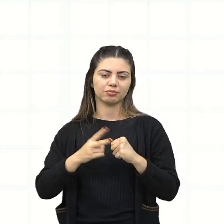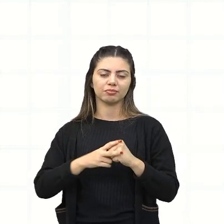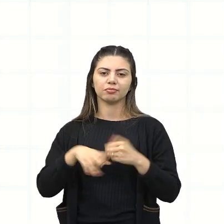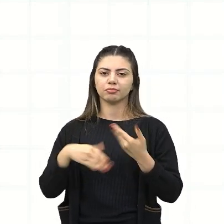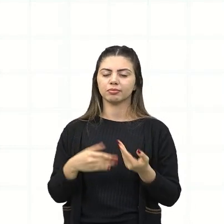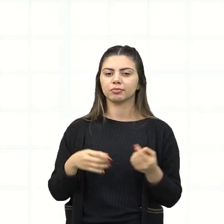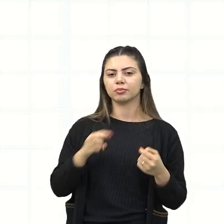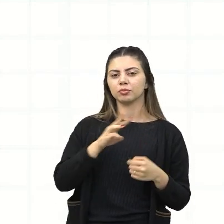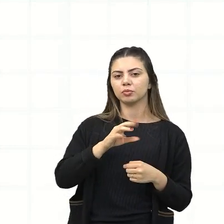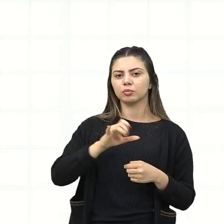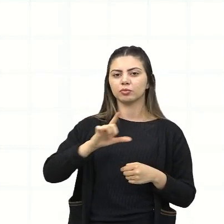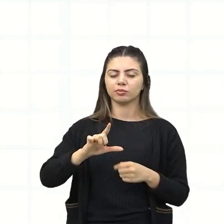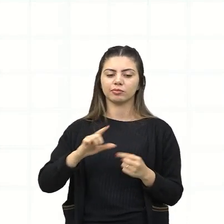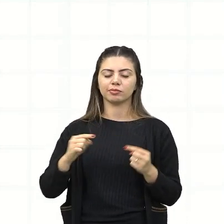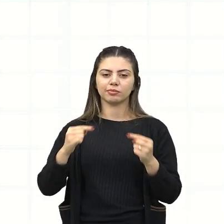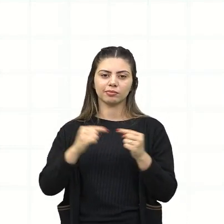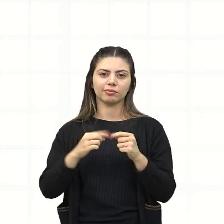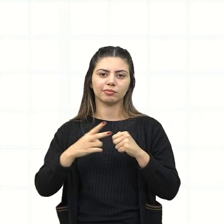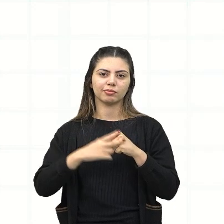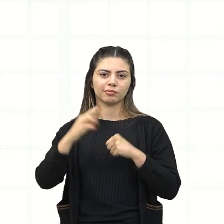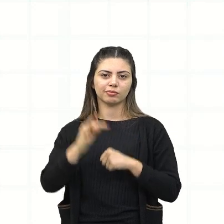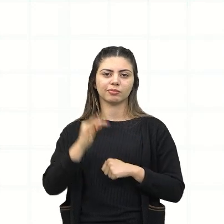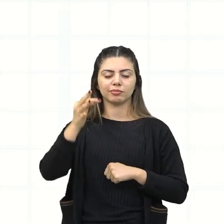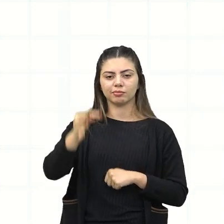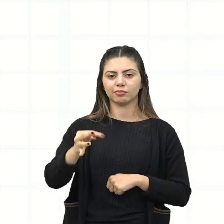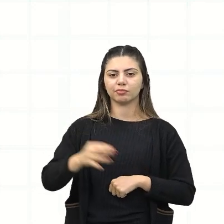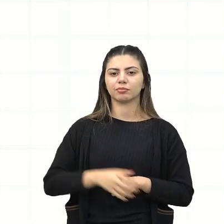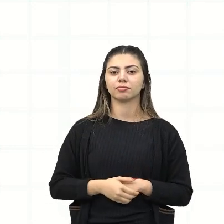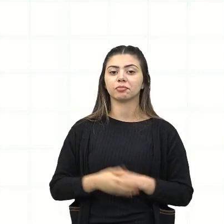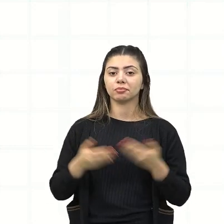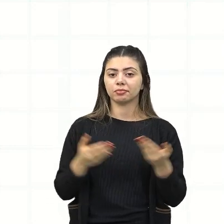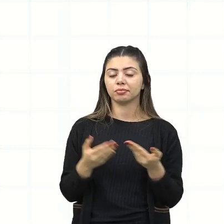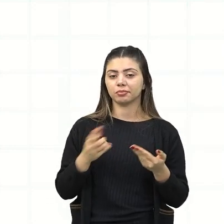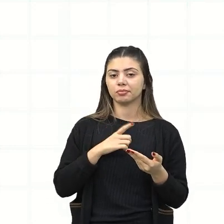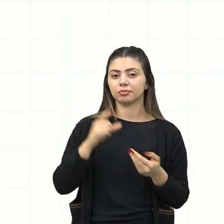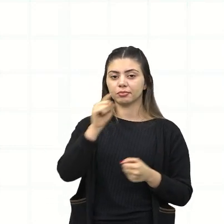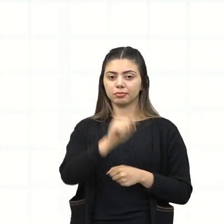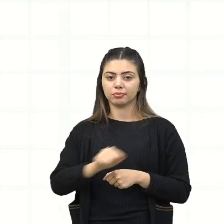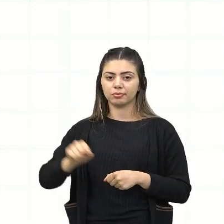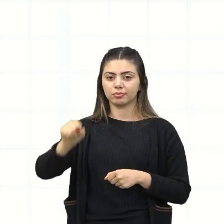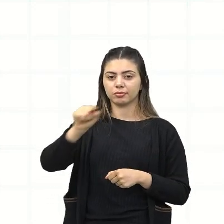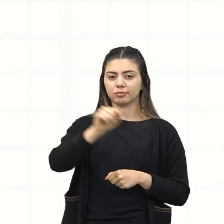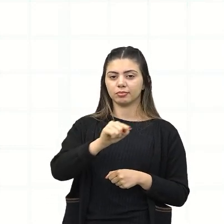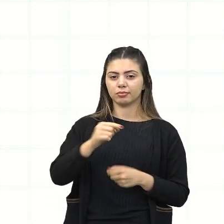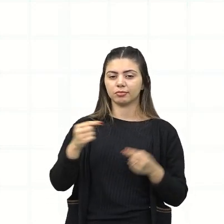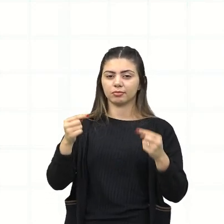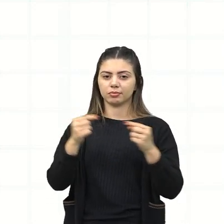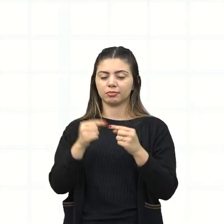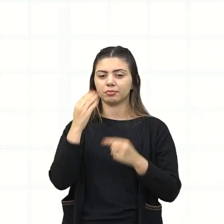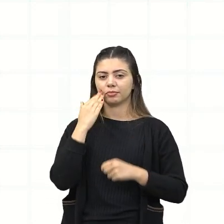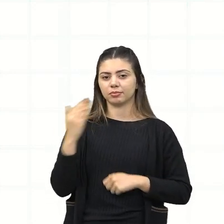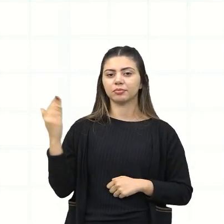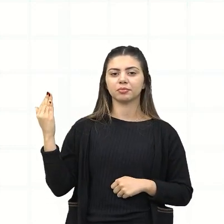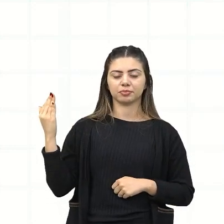Então, já está destacado aqui para vocês, mas vamos circular ele junto com o futuro aqui, olha só.